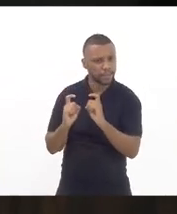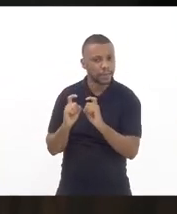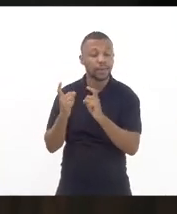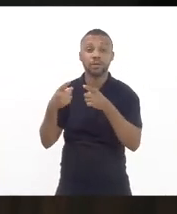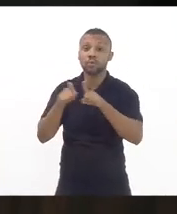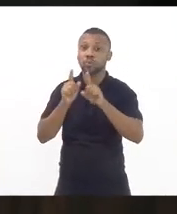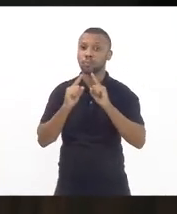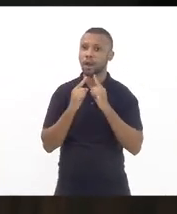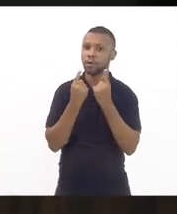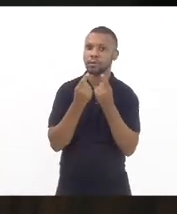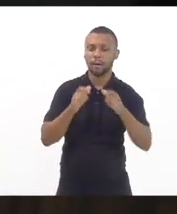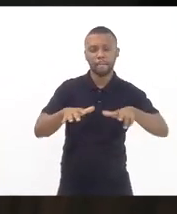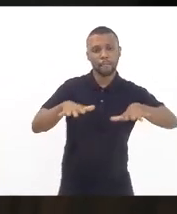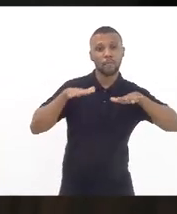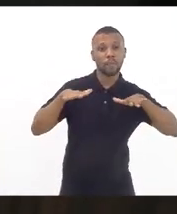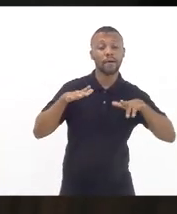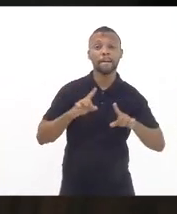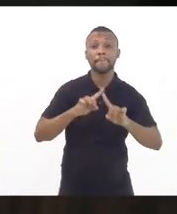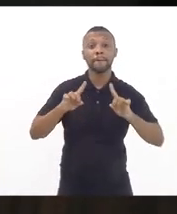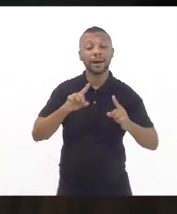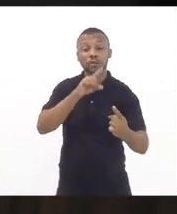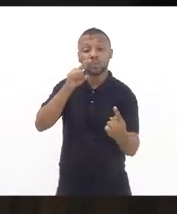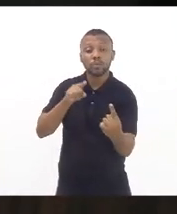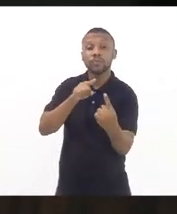mas a ideia é que ela possa ficar